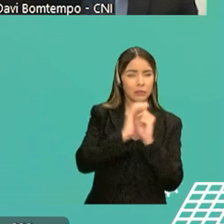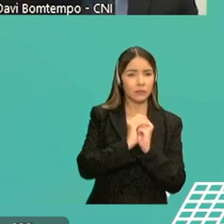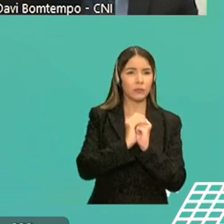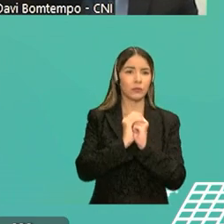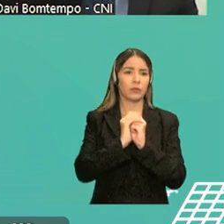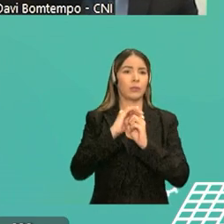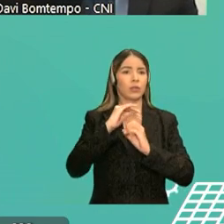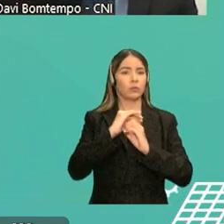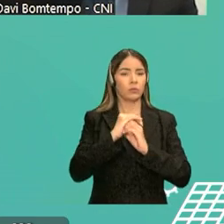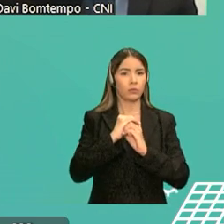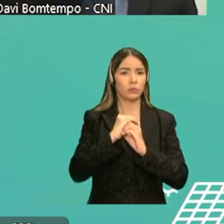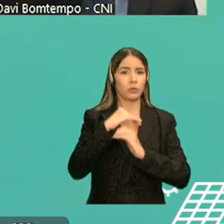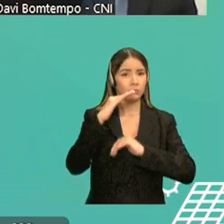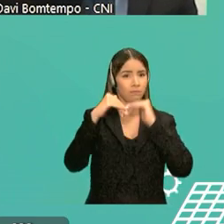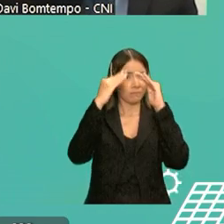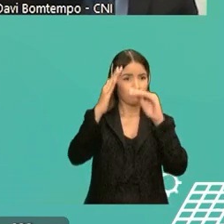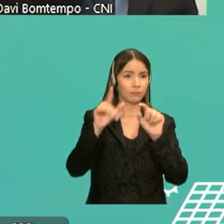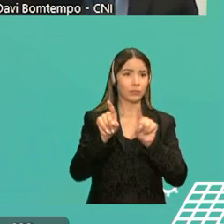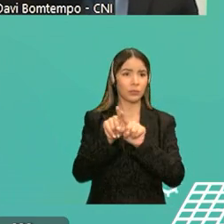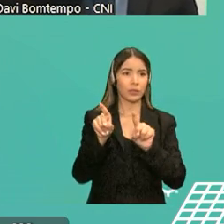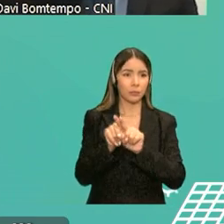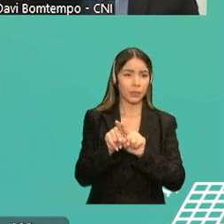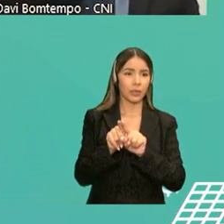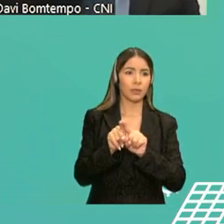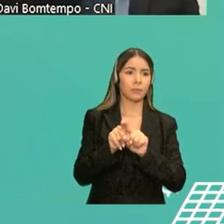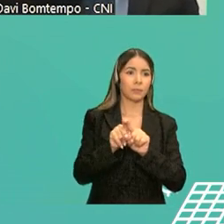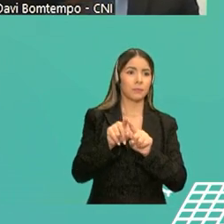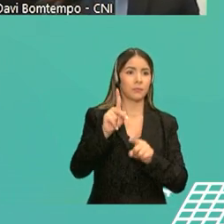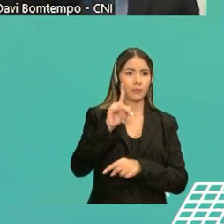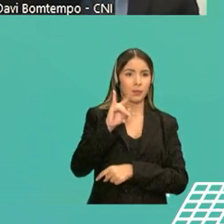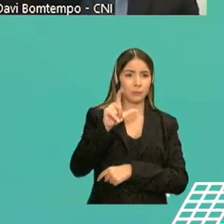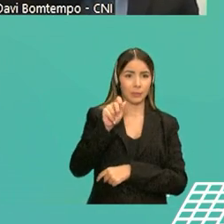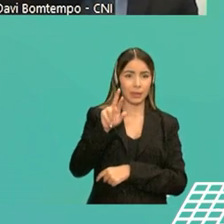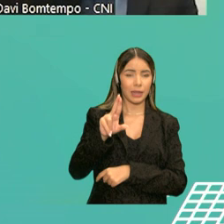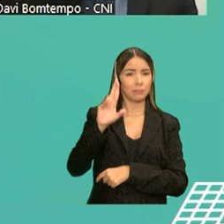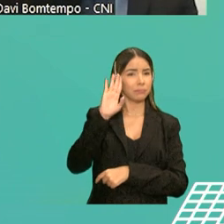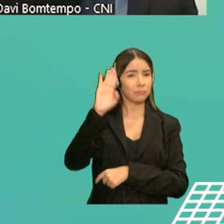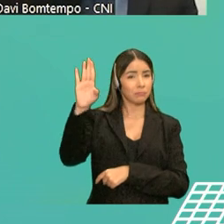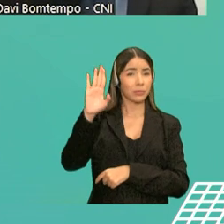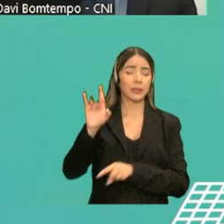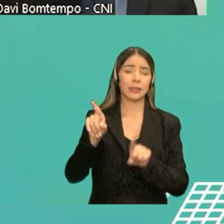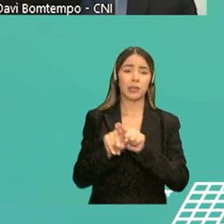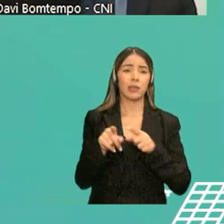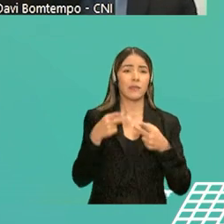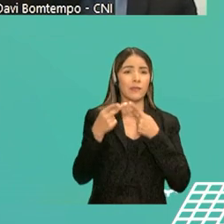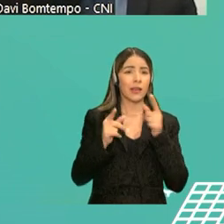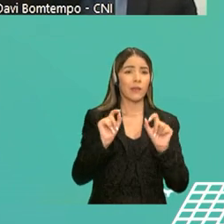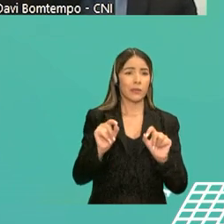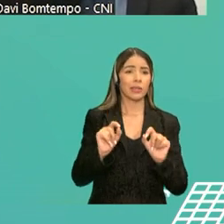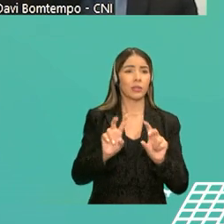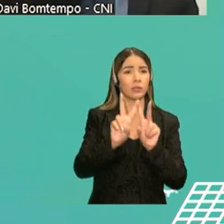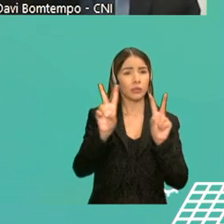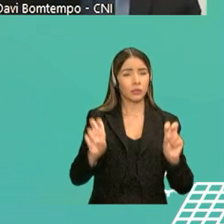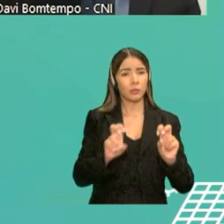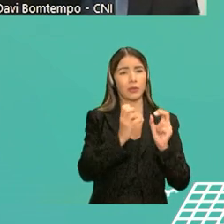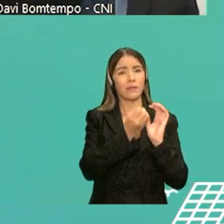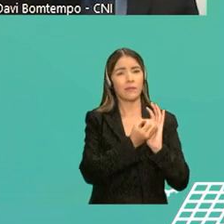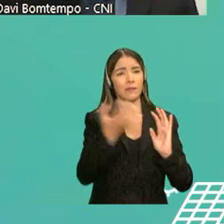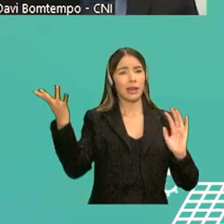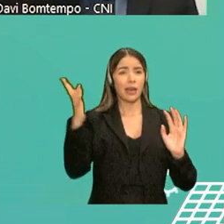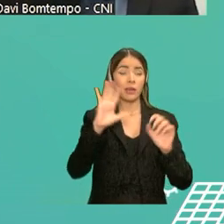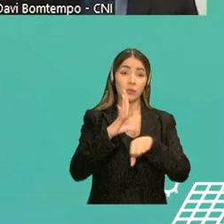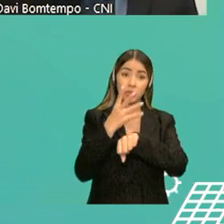o Acordo de Paris como pilar central. Né? E aqui eu já faço uma sequência, né, de eventos que traz também